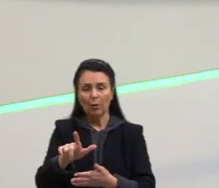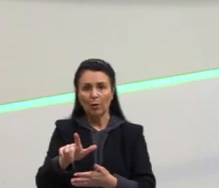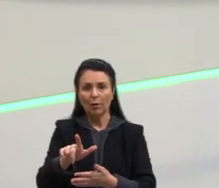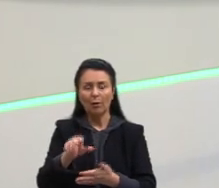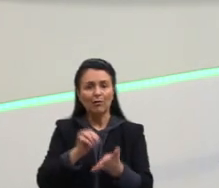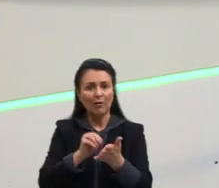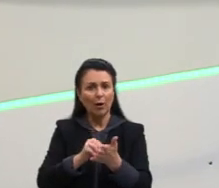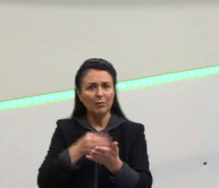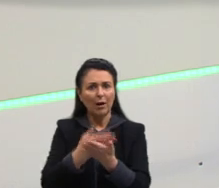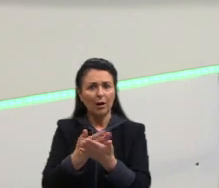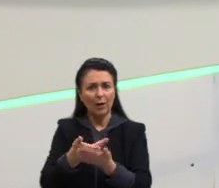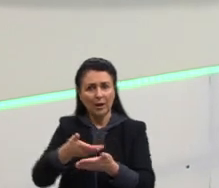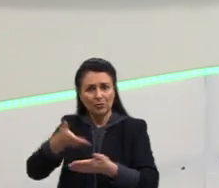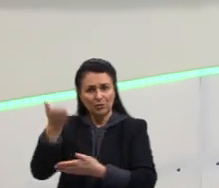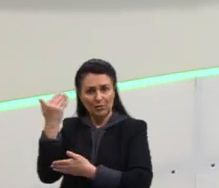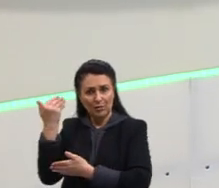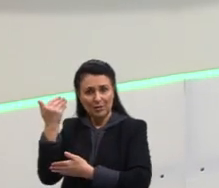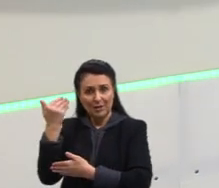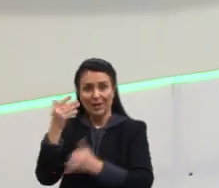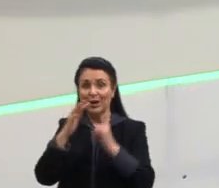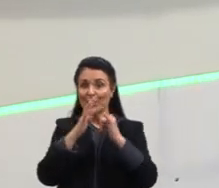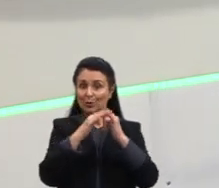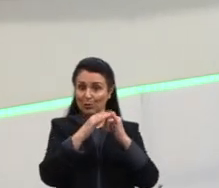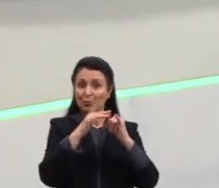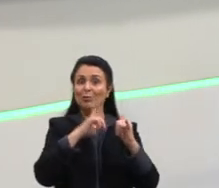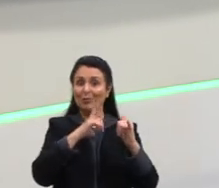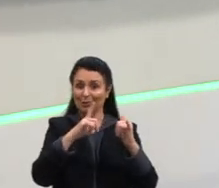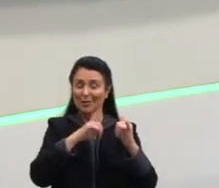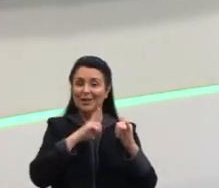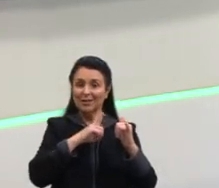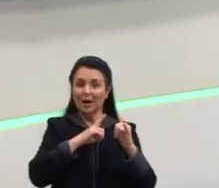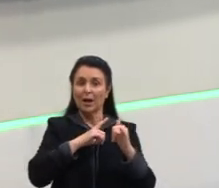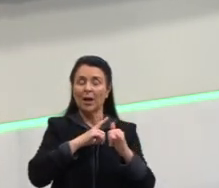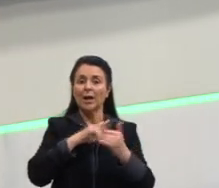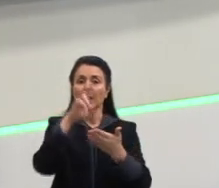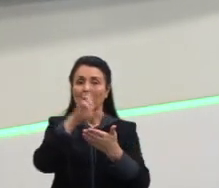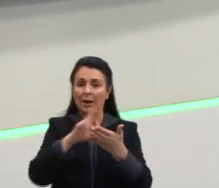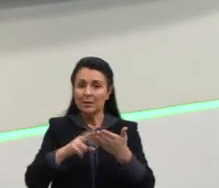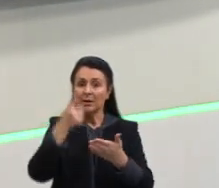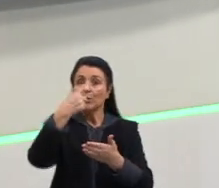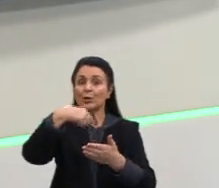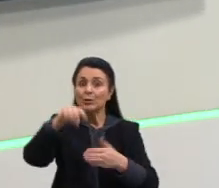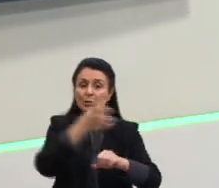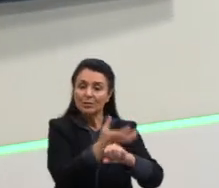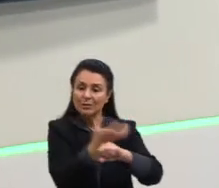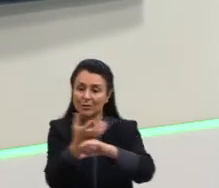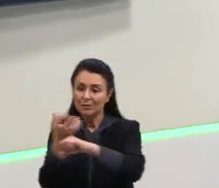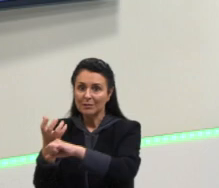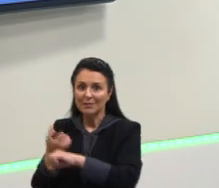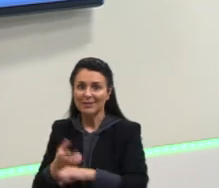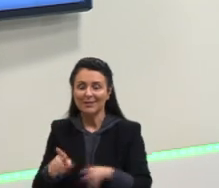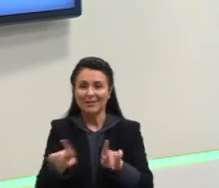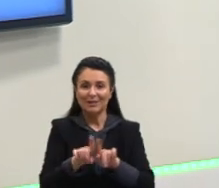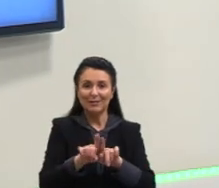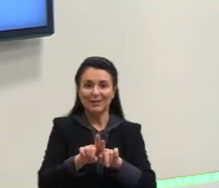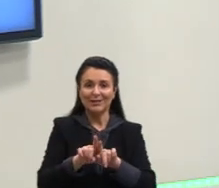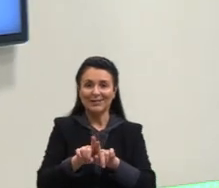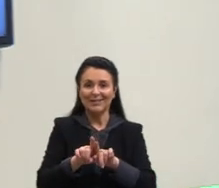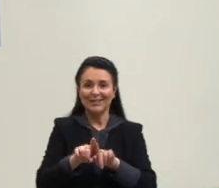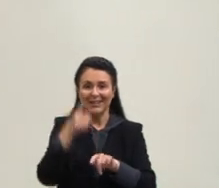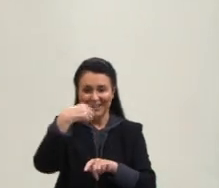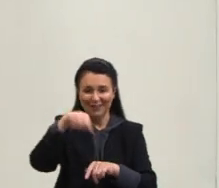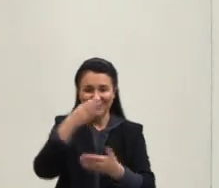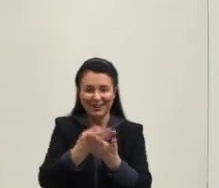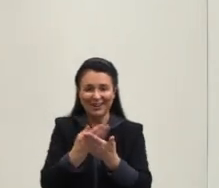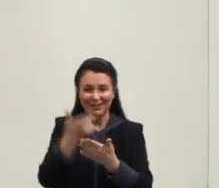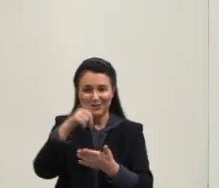anteriores corre no YouTube tá tá passando tudo lá não suas aulas de redação como dos outros componentes também e nos vemos